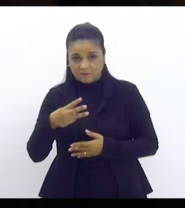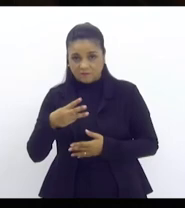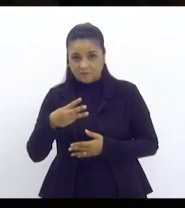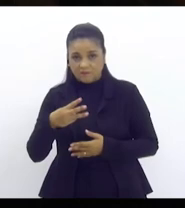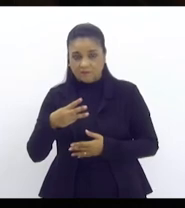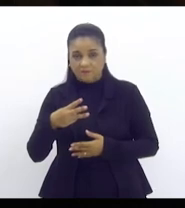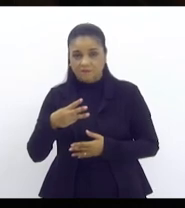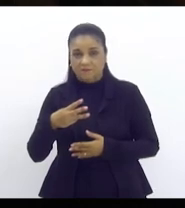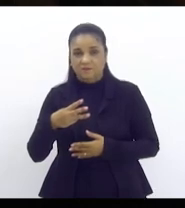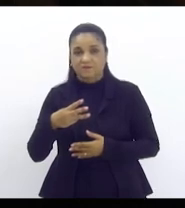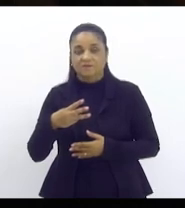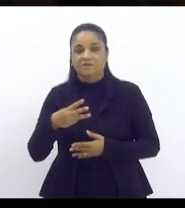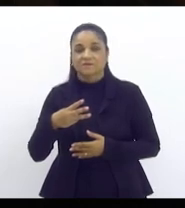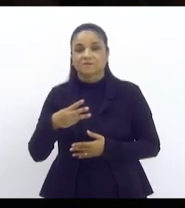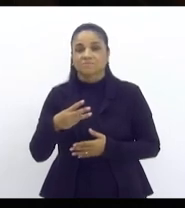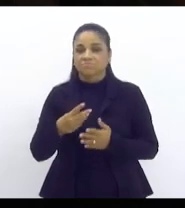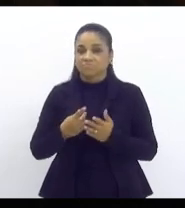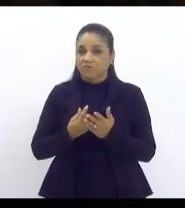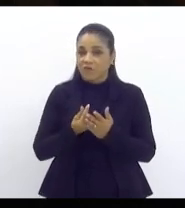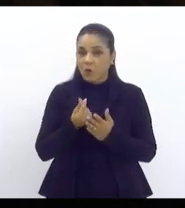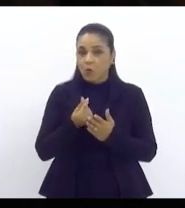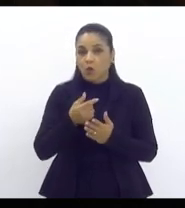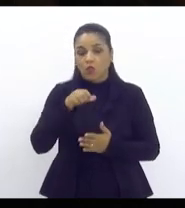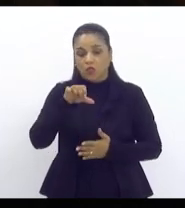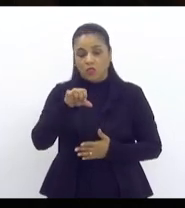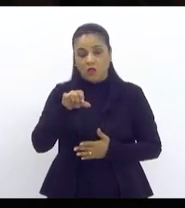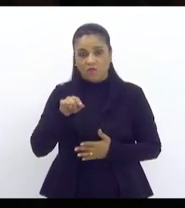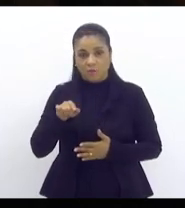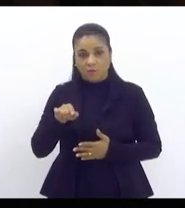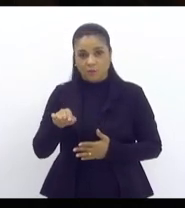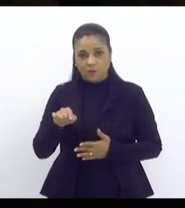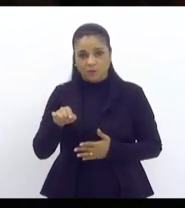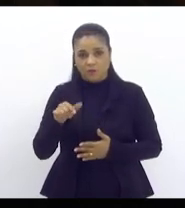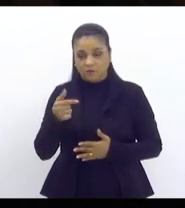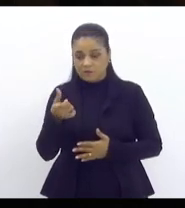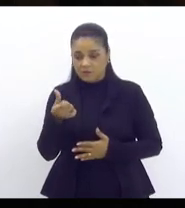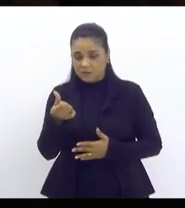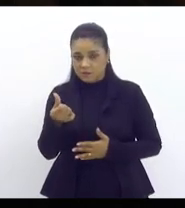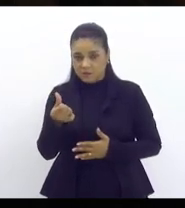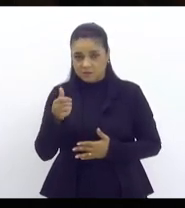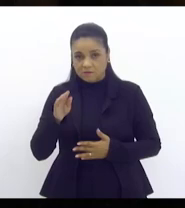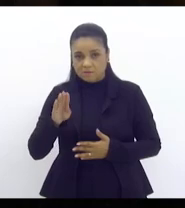uma receita corrente líquida de 9,6